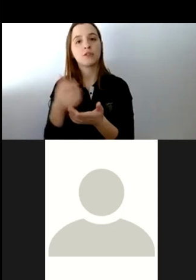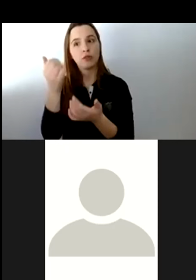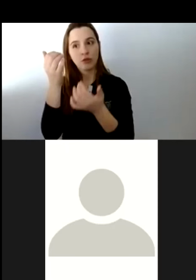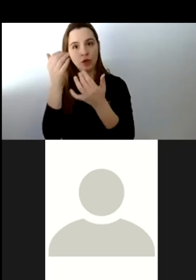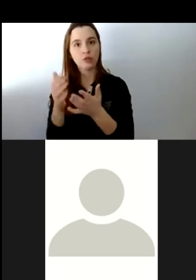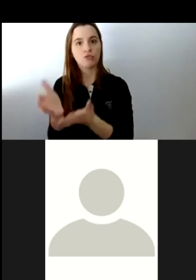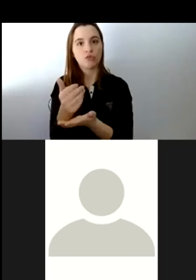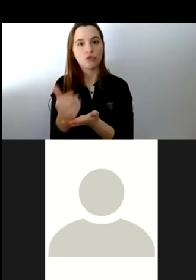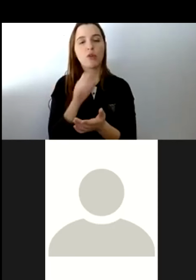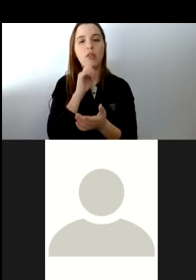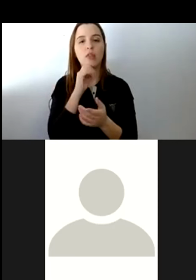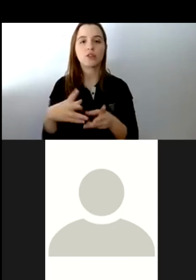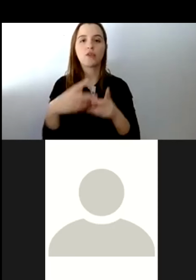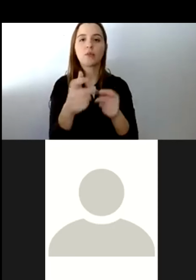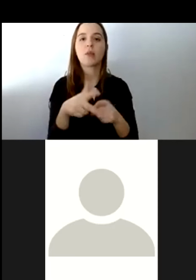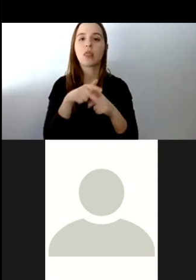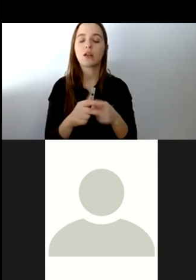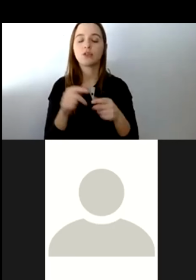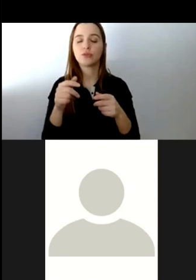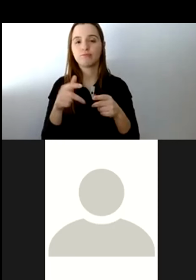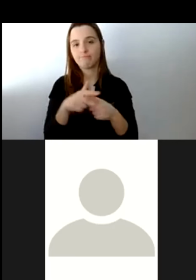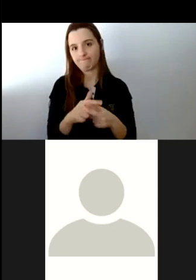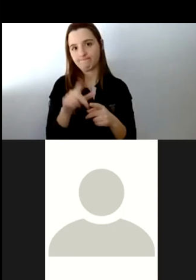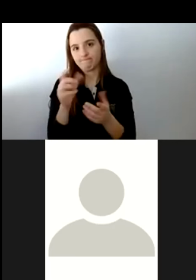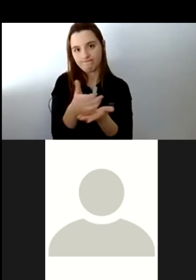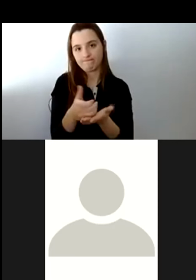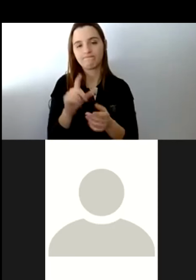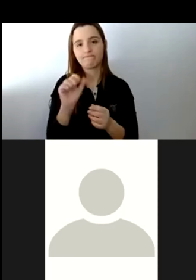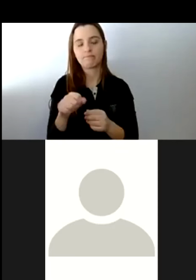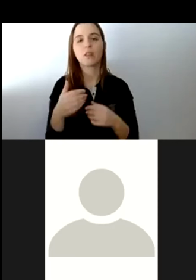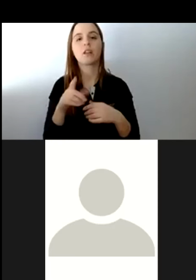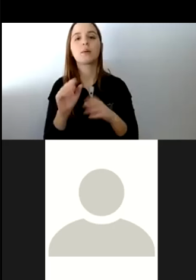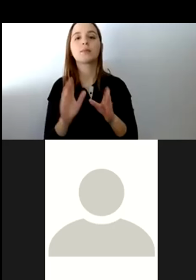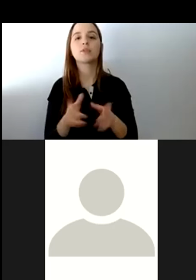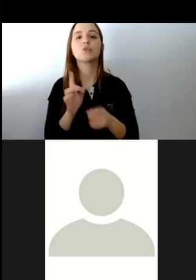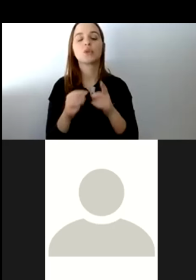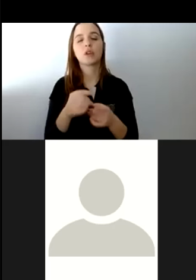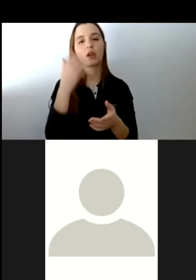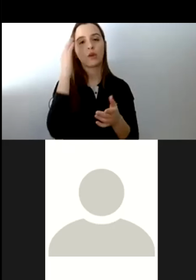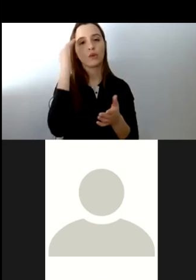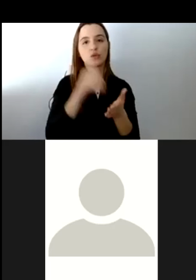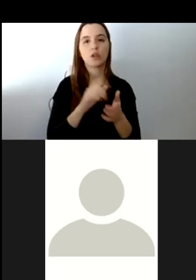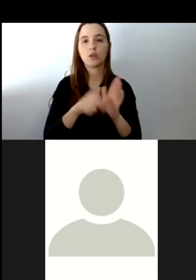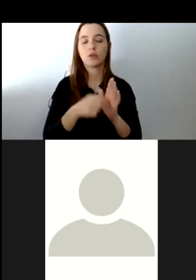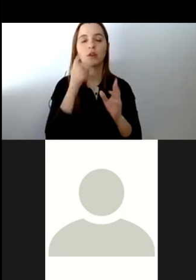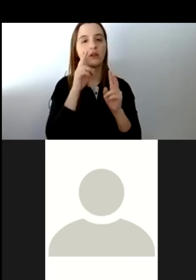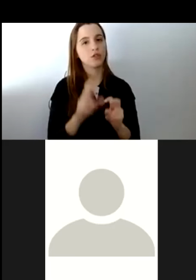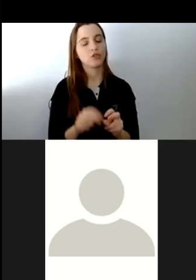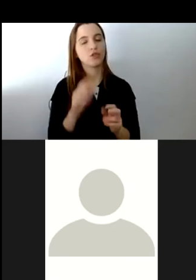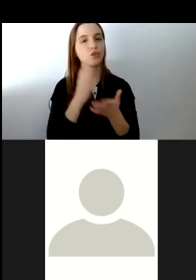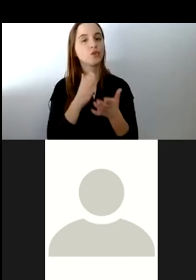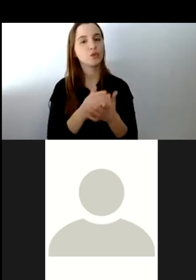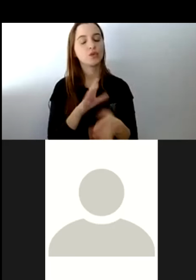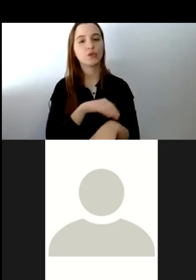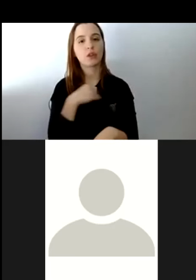desenvolvimento de repositórios de dados e ferramentas, é necessária a promoção de uma rápida translação dos resultados dos projetos de investigação em estudos clínicos e